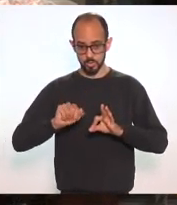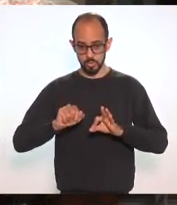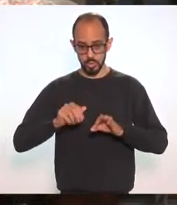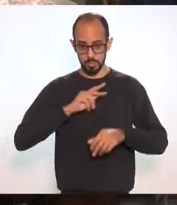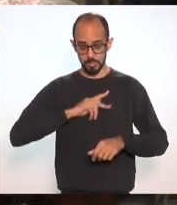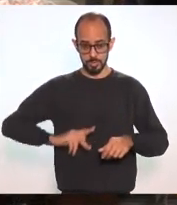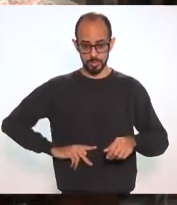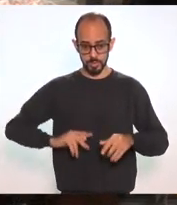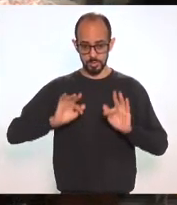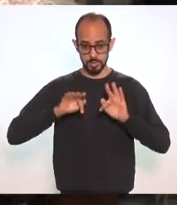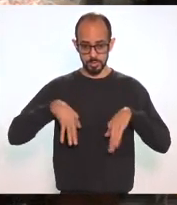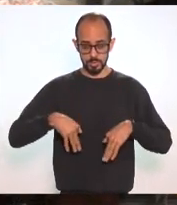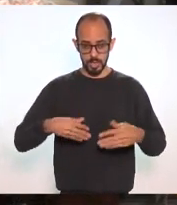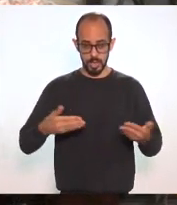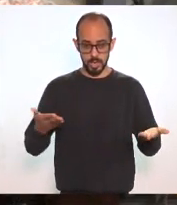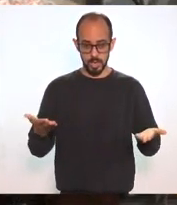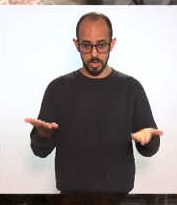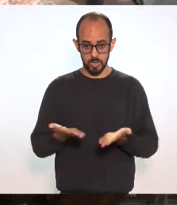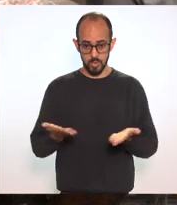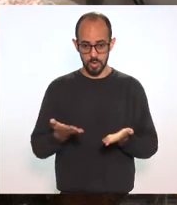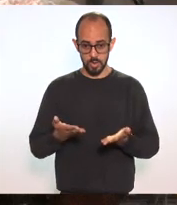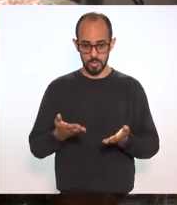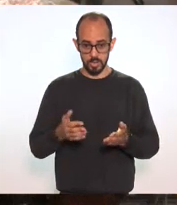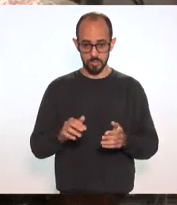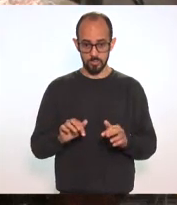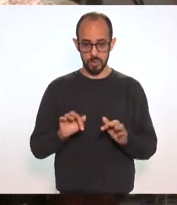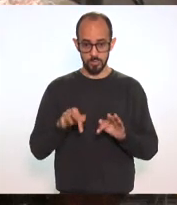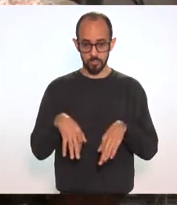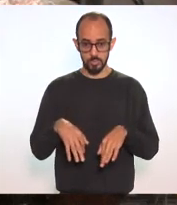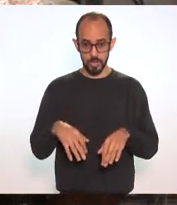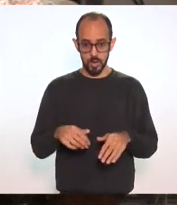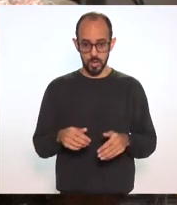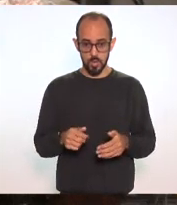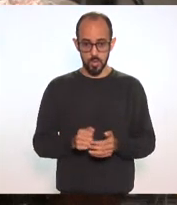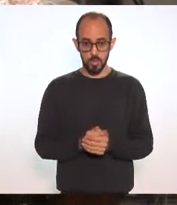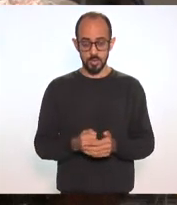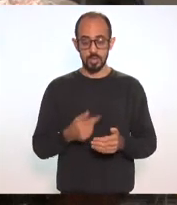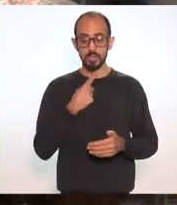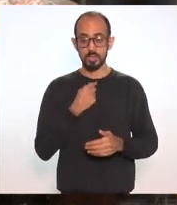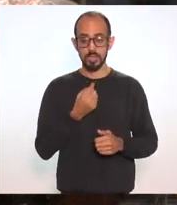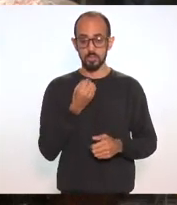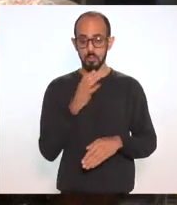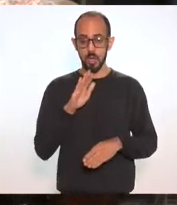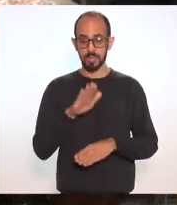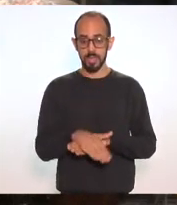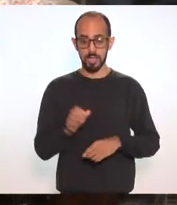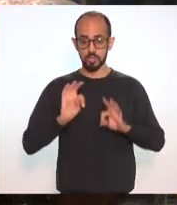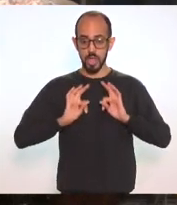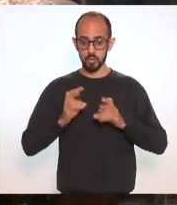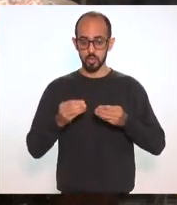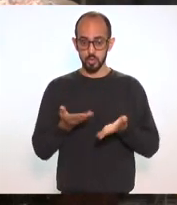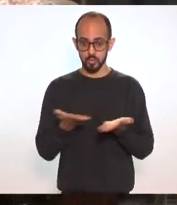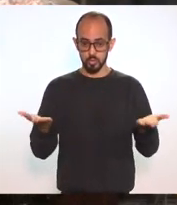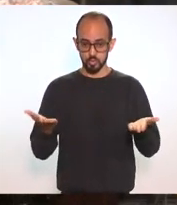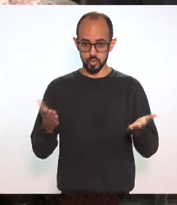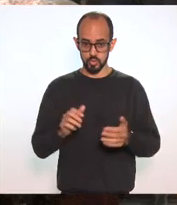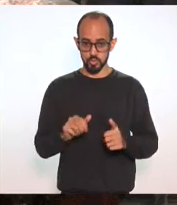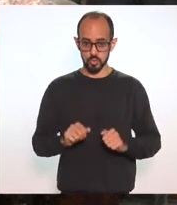encerra a ordem do dia, passa ao expediente final. Deseja boa tarde a todos e a todas.